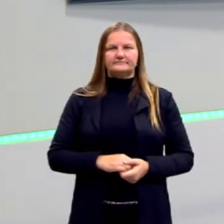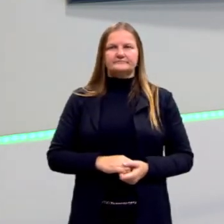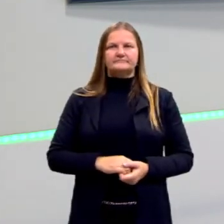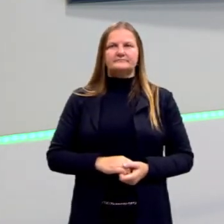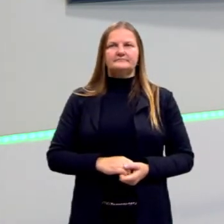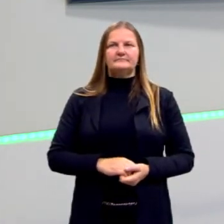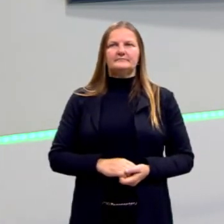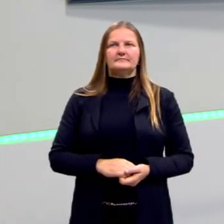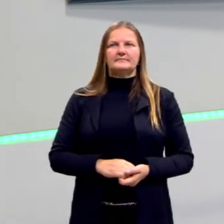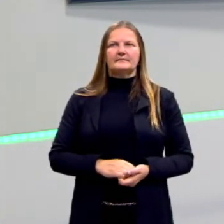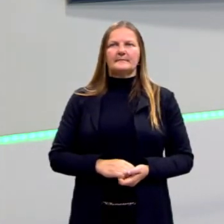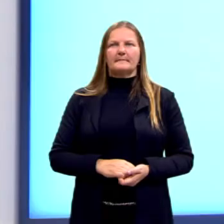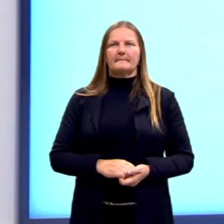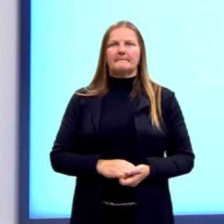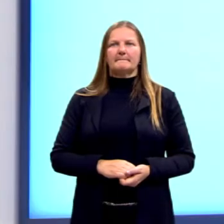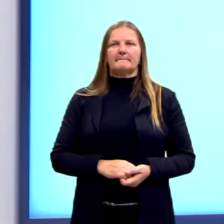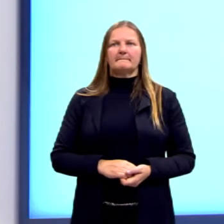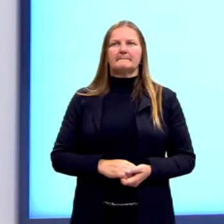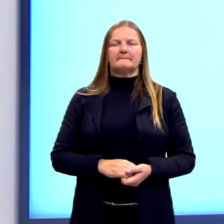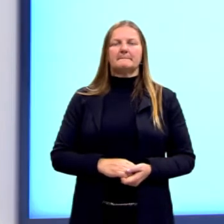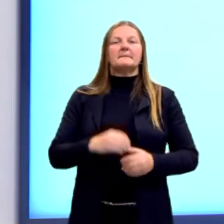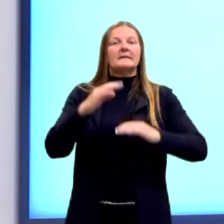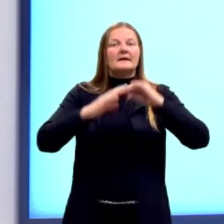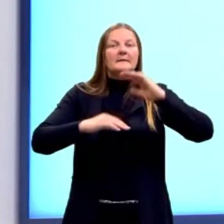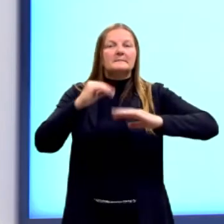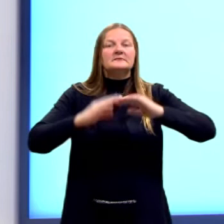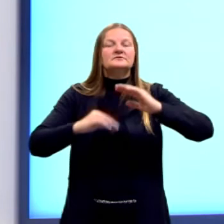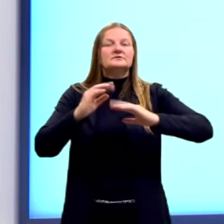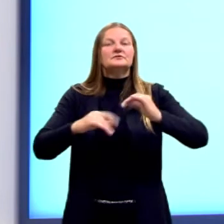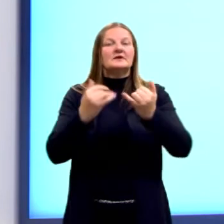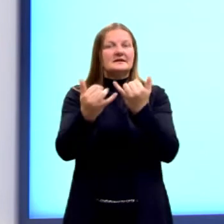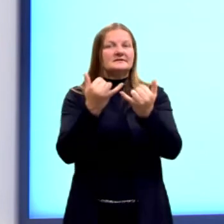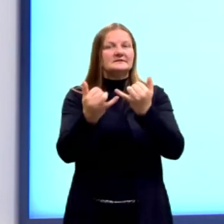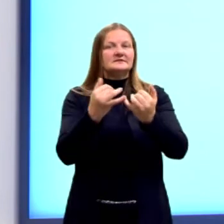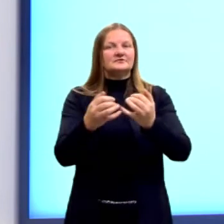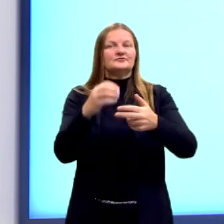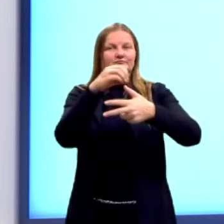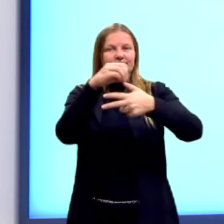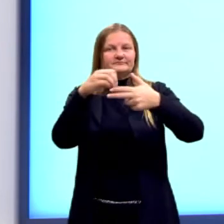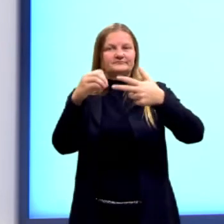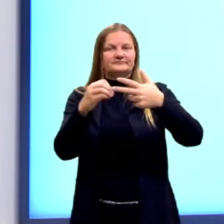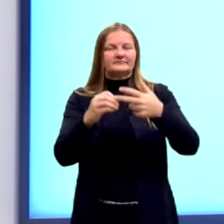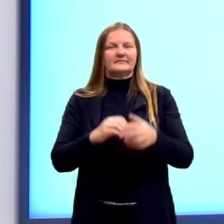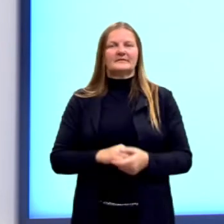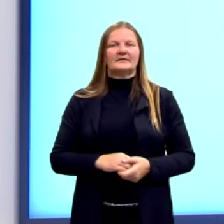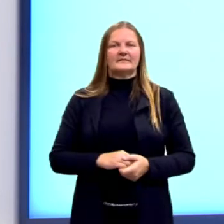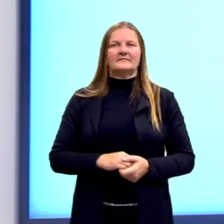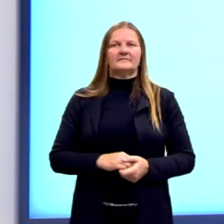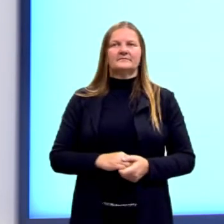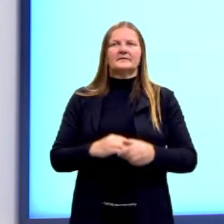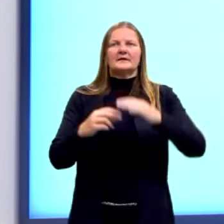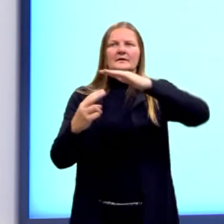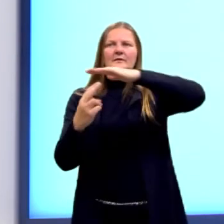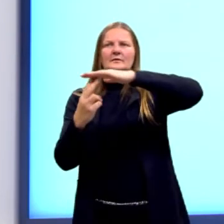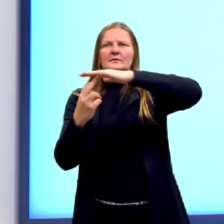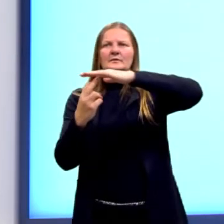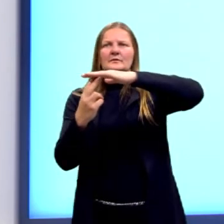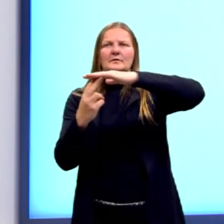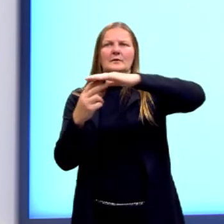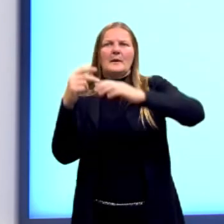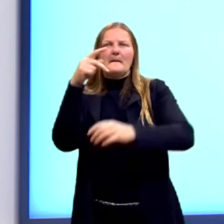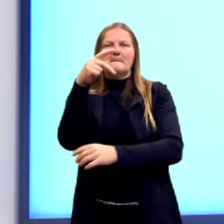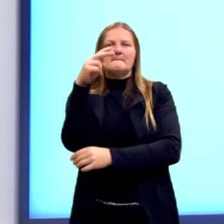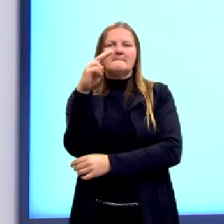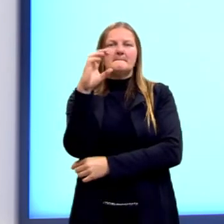tá tudo né Tá bom então para gente praticar rapidinho né uma questão então na PUC do Rio de Janeiro de 2008